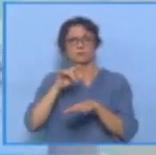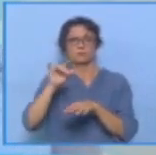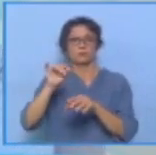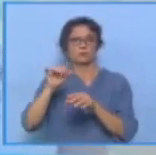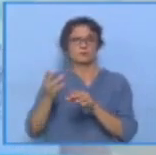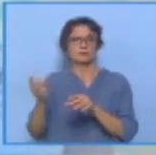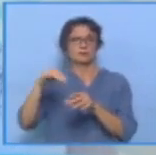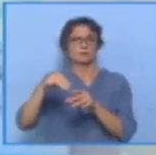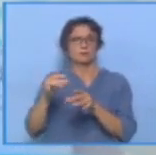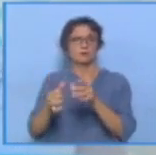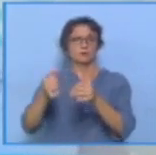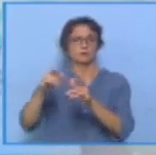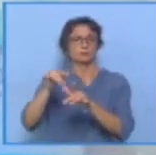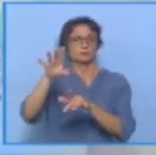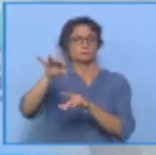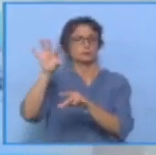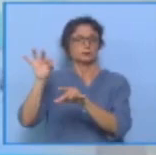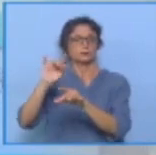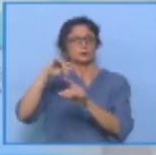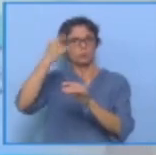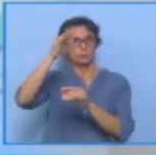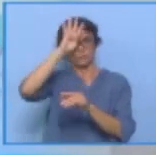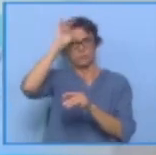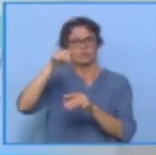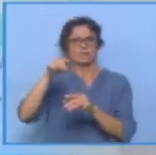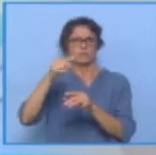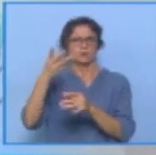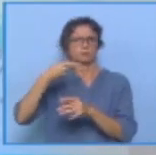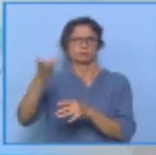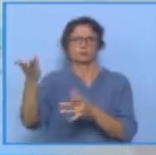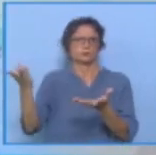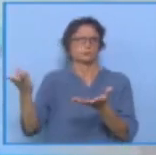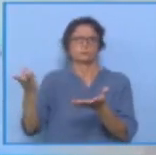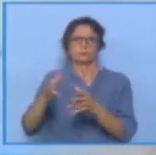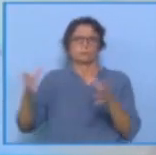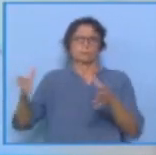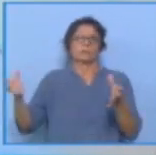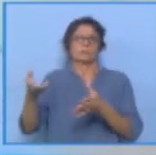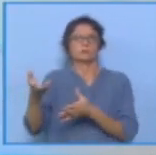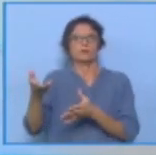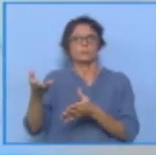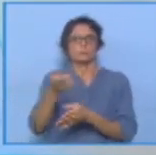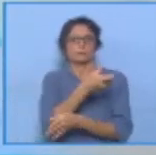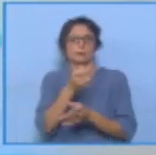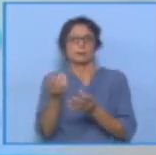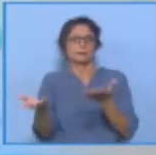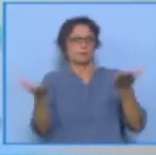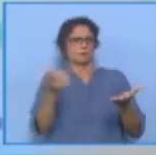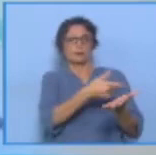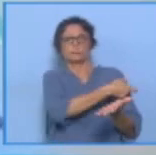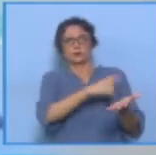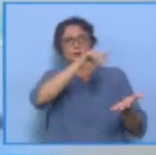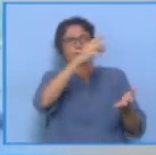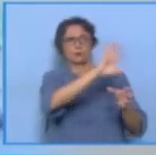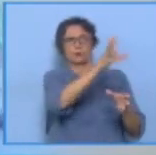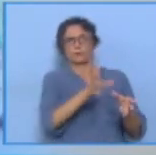Papa, que é um número desproporcional em relação à representatividade que outras